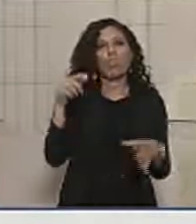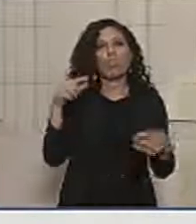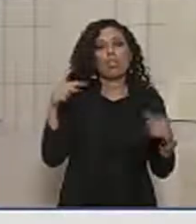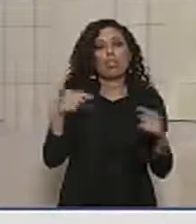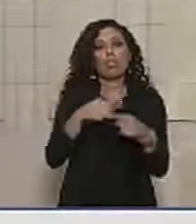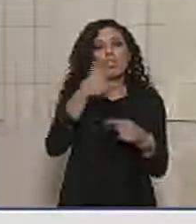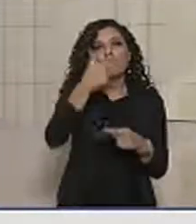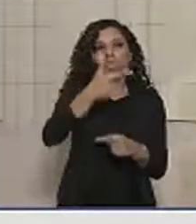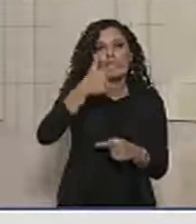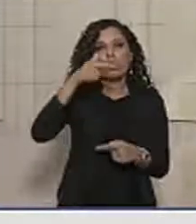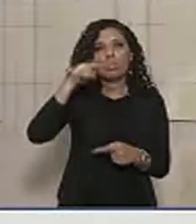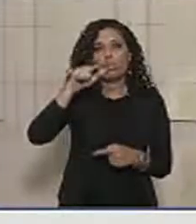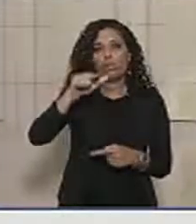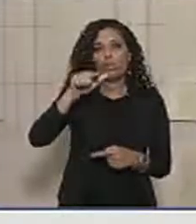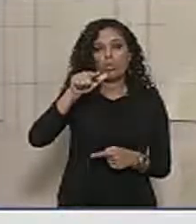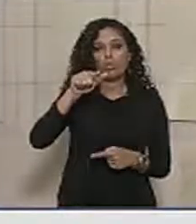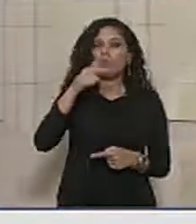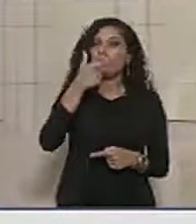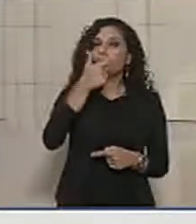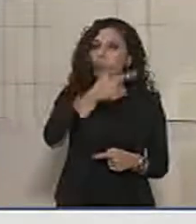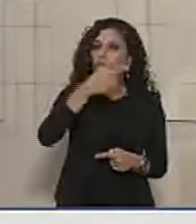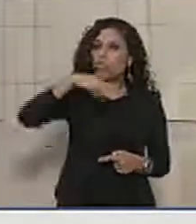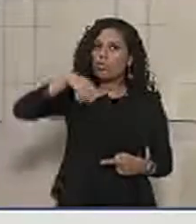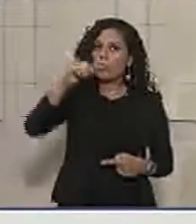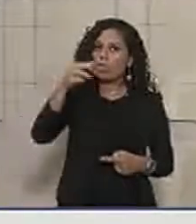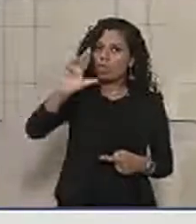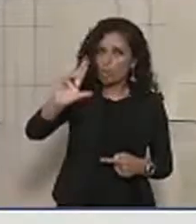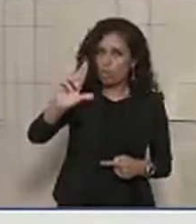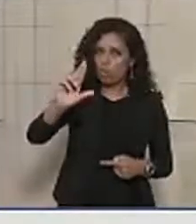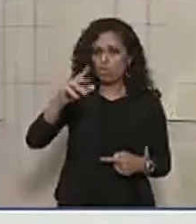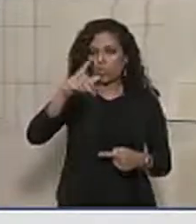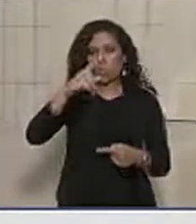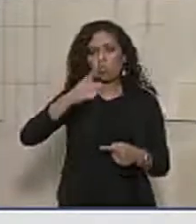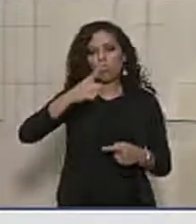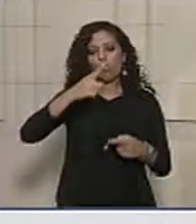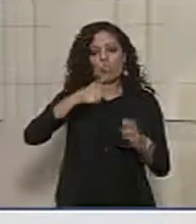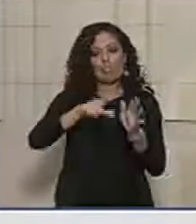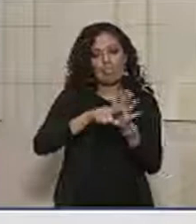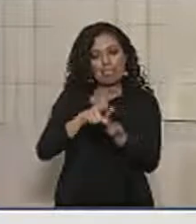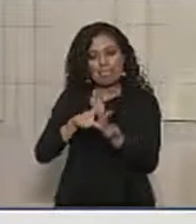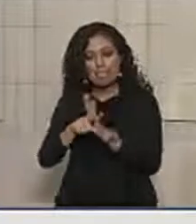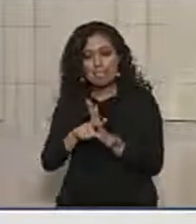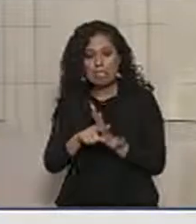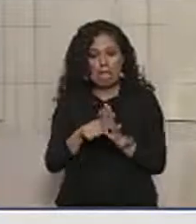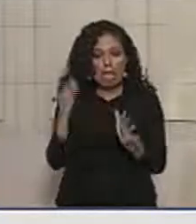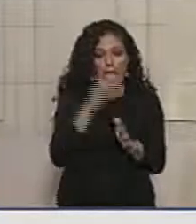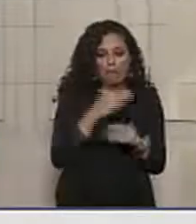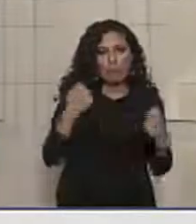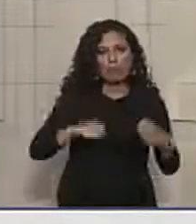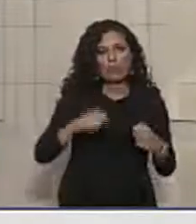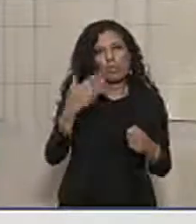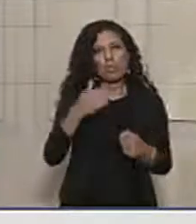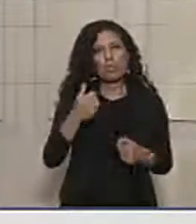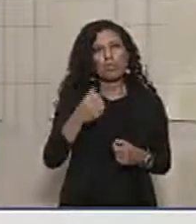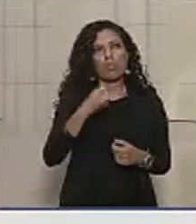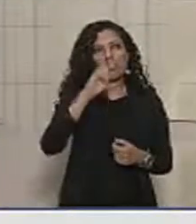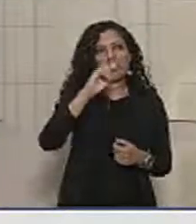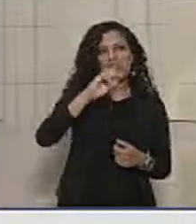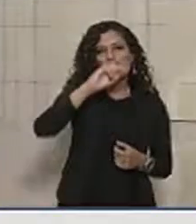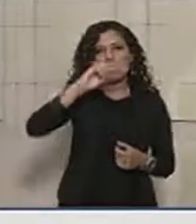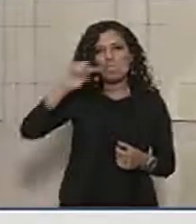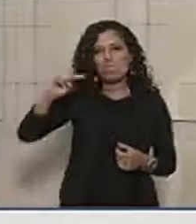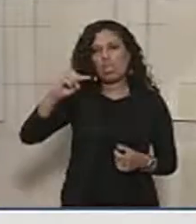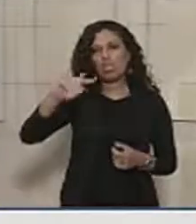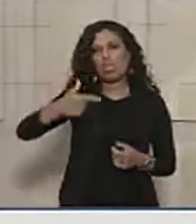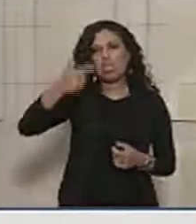que o diagnóstico de autismo seja feito o quanto antes, entre 1 ano e meio e 3 anos, pois envolve a